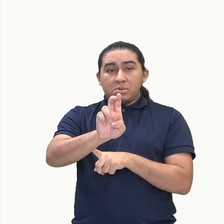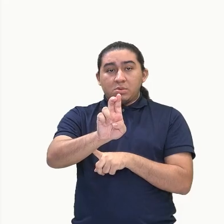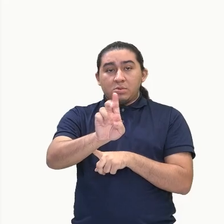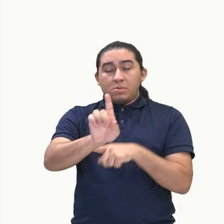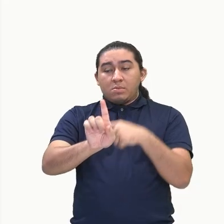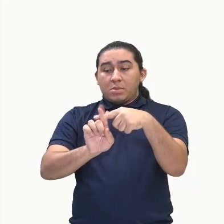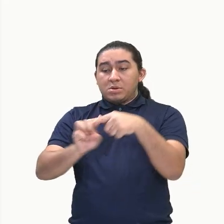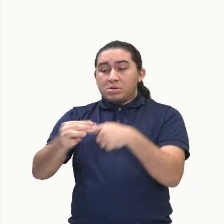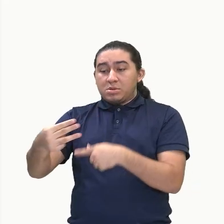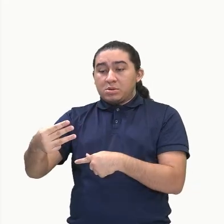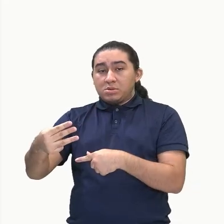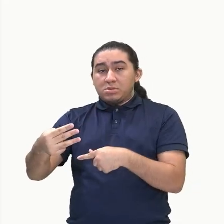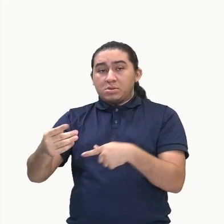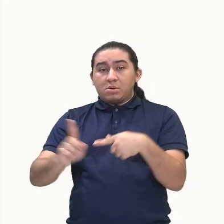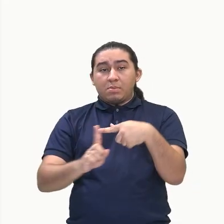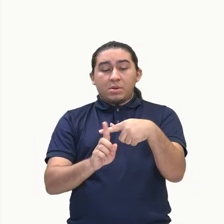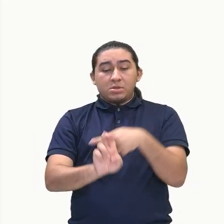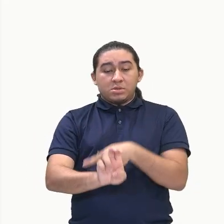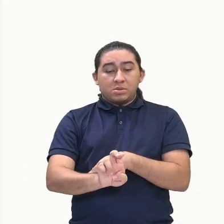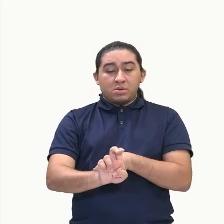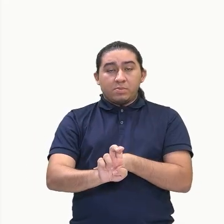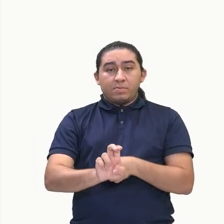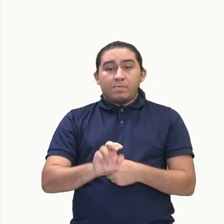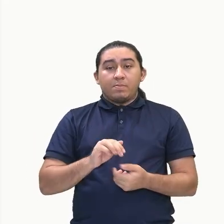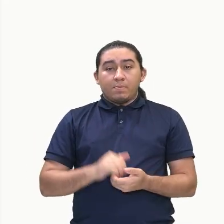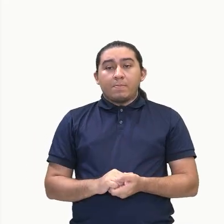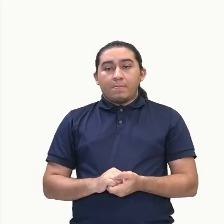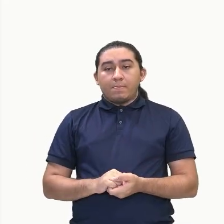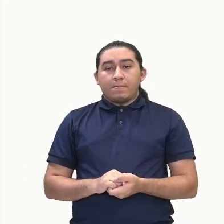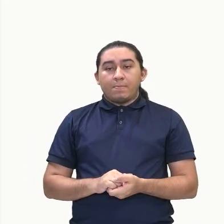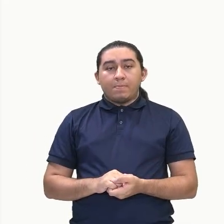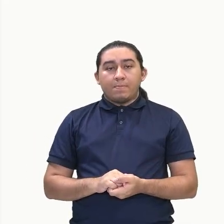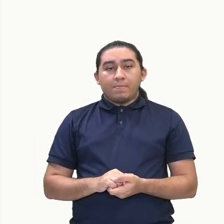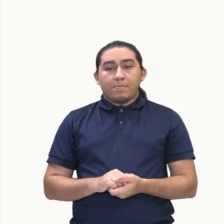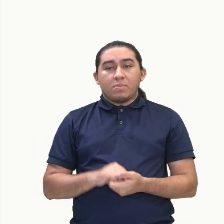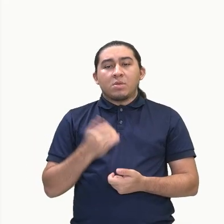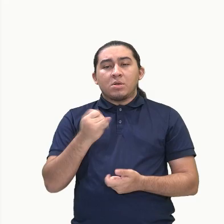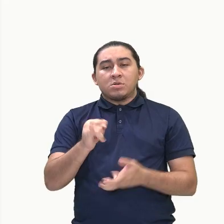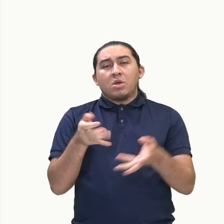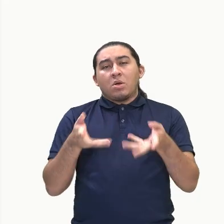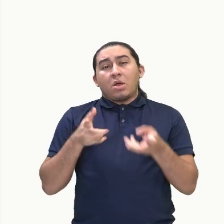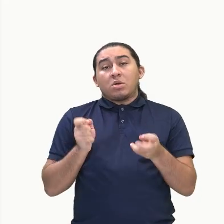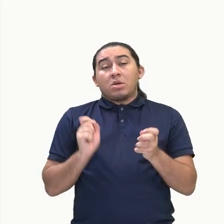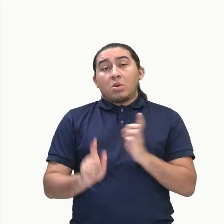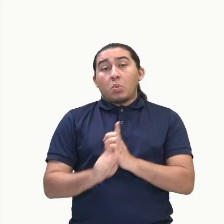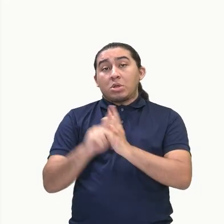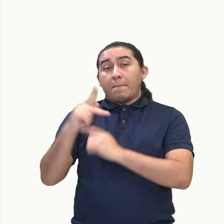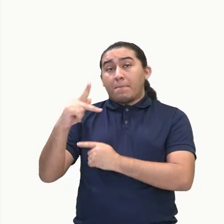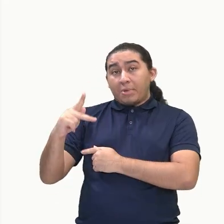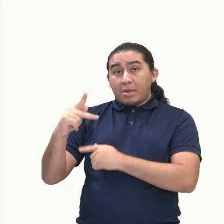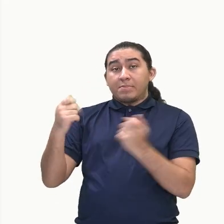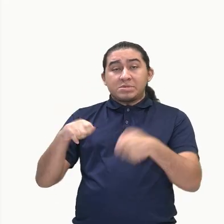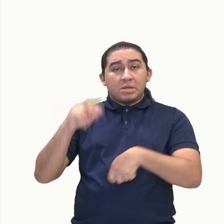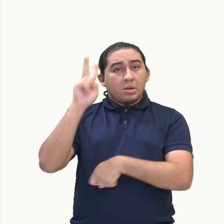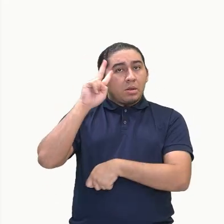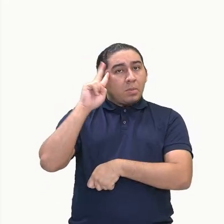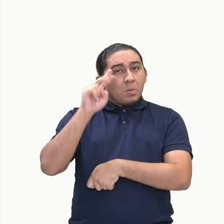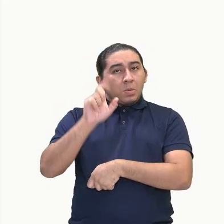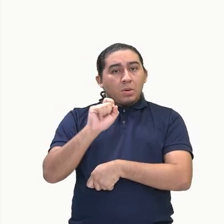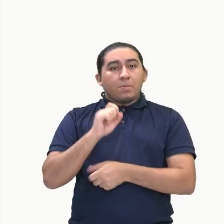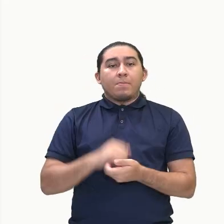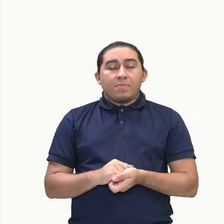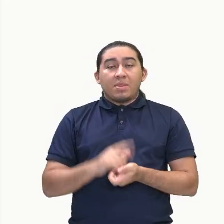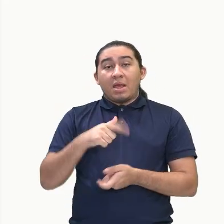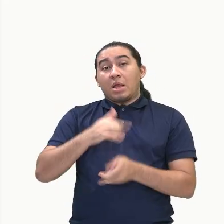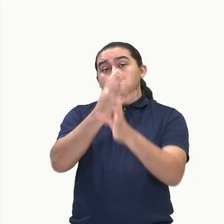mede 3 e o outro mede 5. Então, se eu quero encontrar o perímetro, eu tenho que lembrar que é a soma